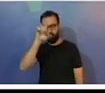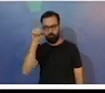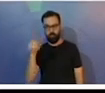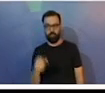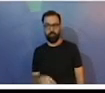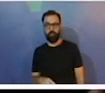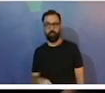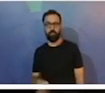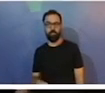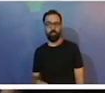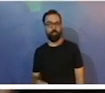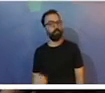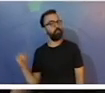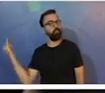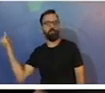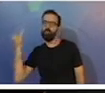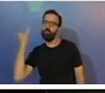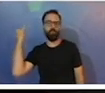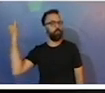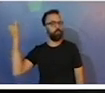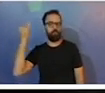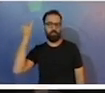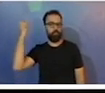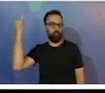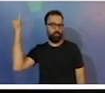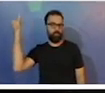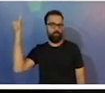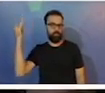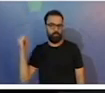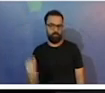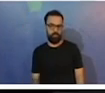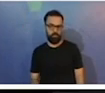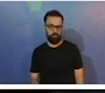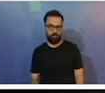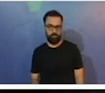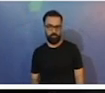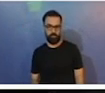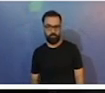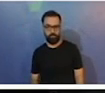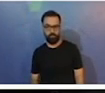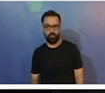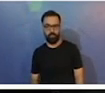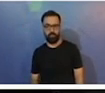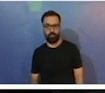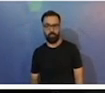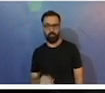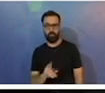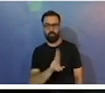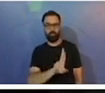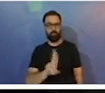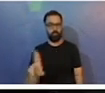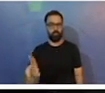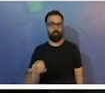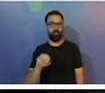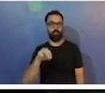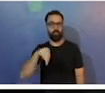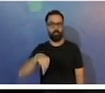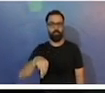verticais também são muito importantes. Elas são as linhas são